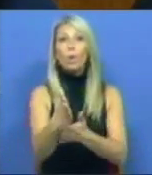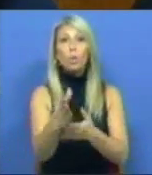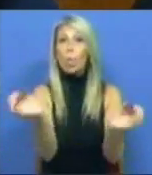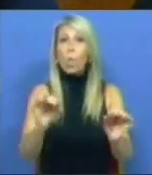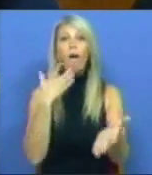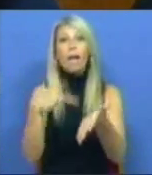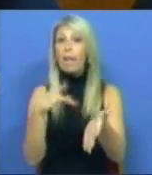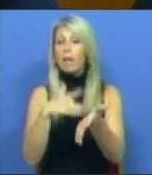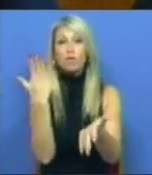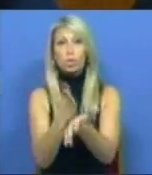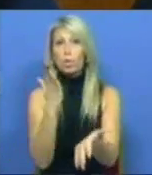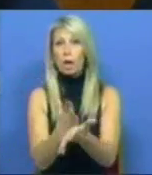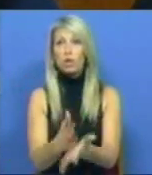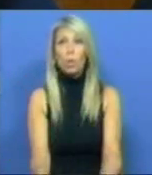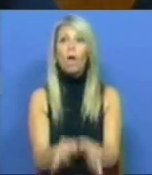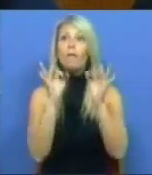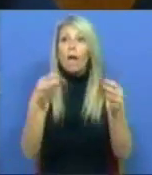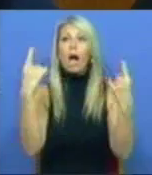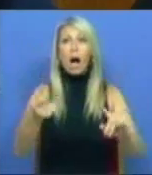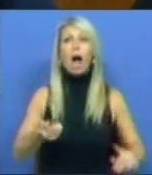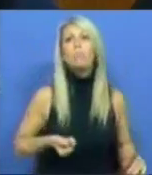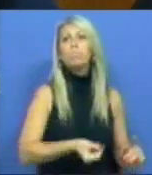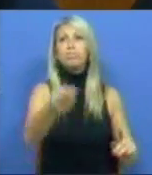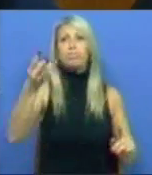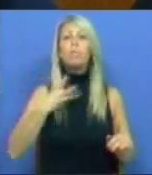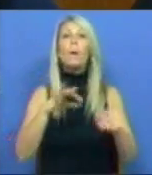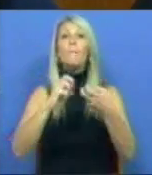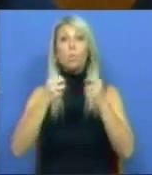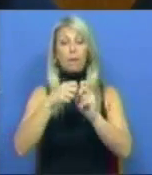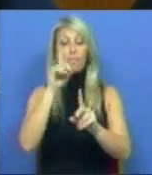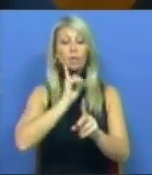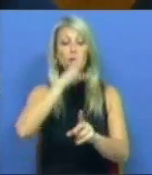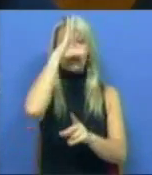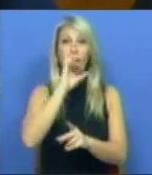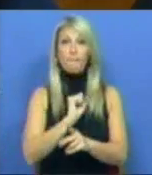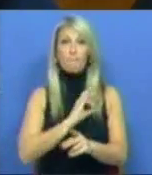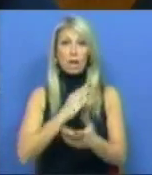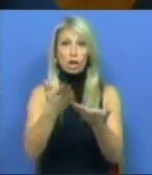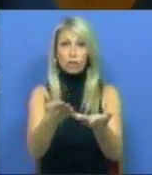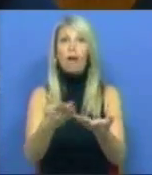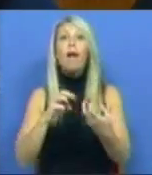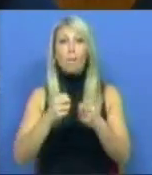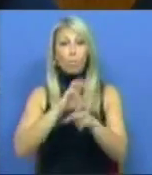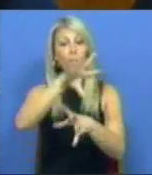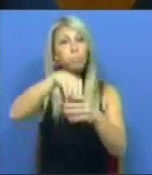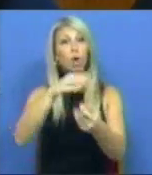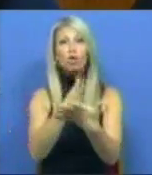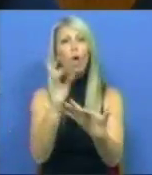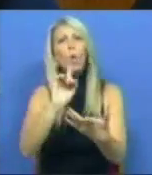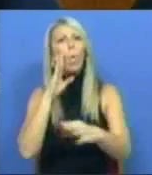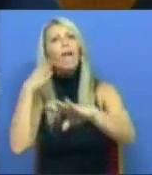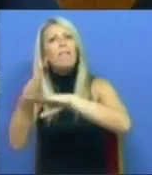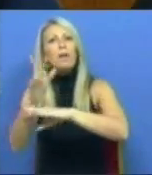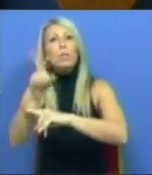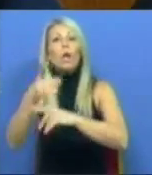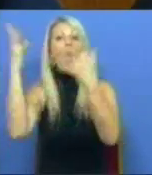escolares. Como há inúmeros problemas, Sra. Ministra, que continuam hoje a acontecer nas escolas, que não têm diretamente a ver com o Orçamento de Estado para